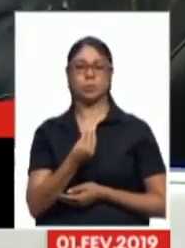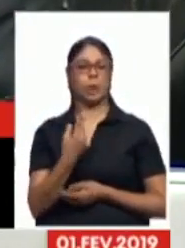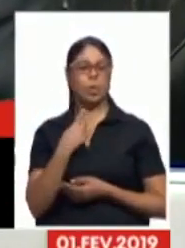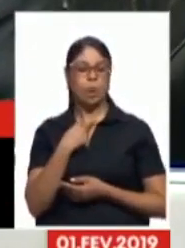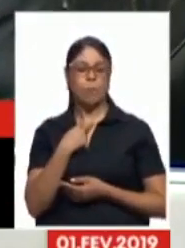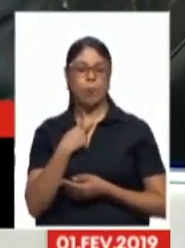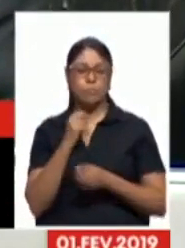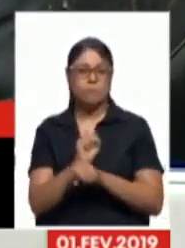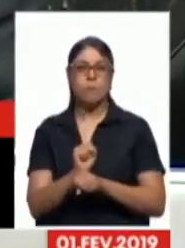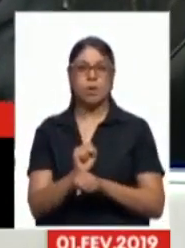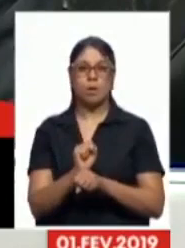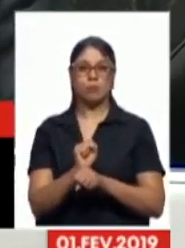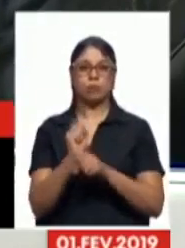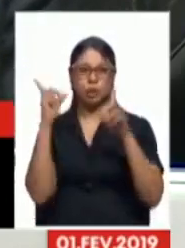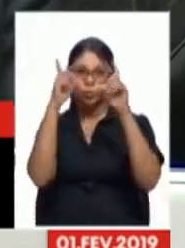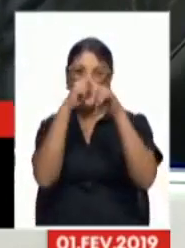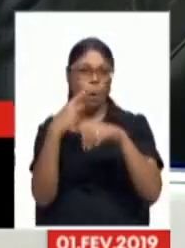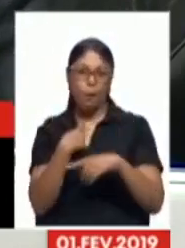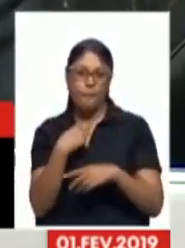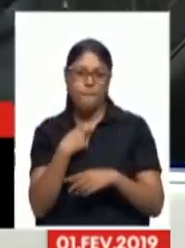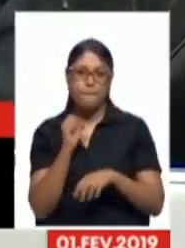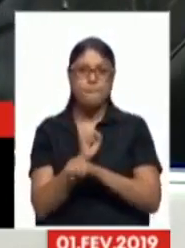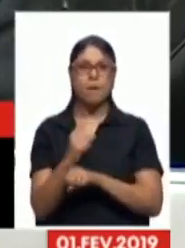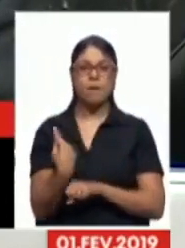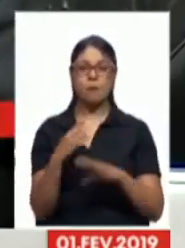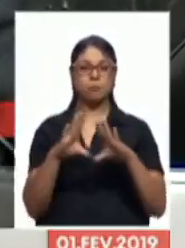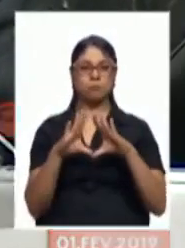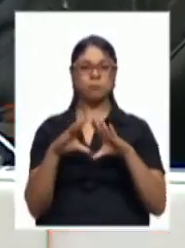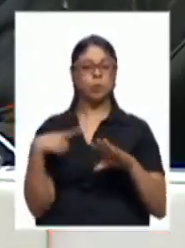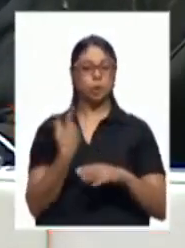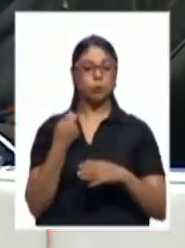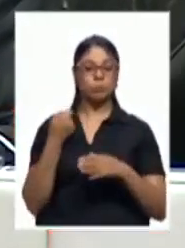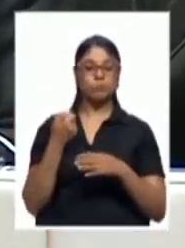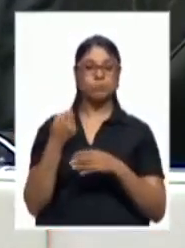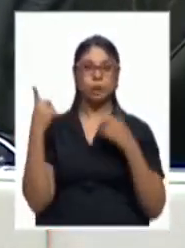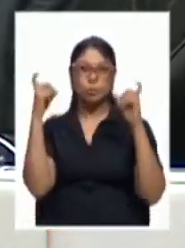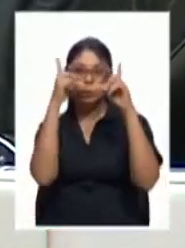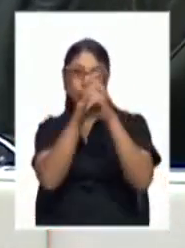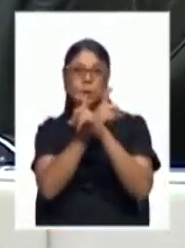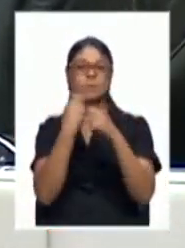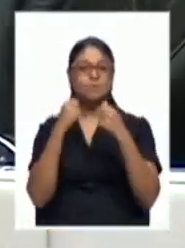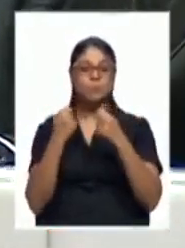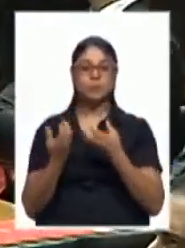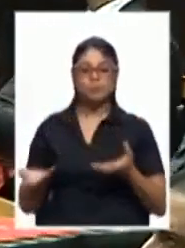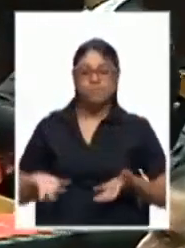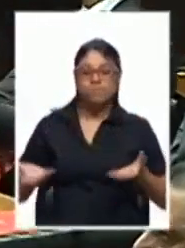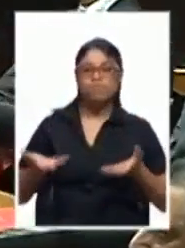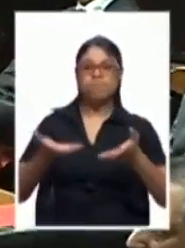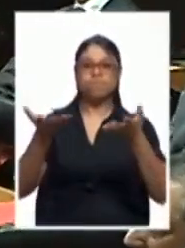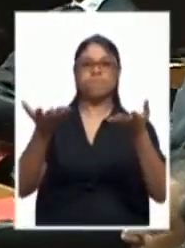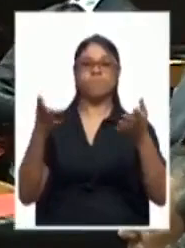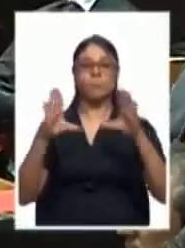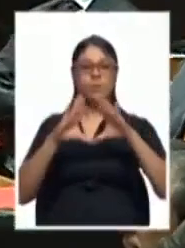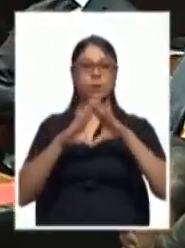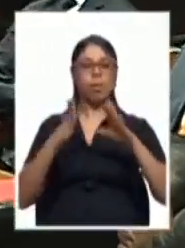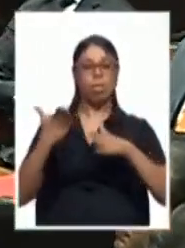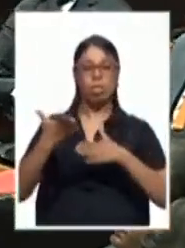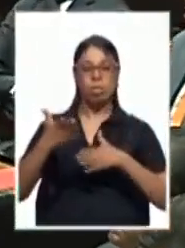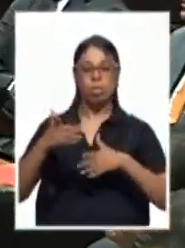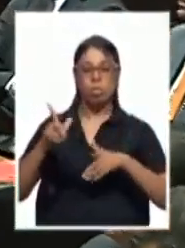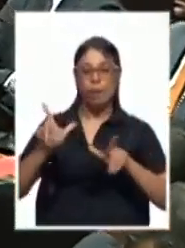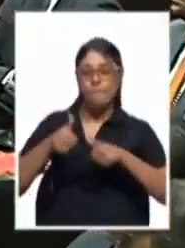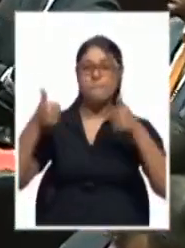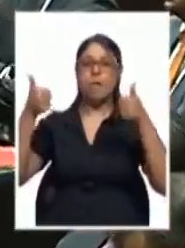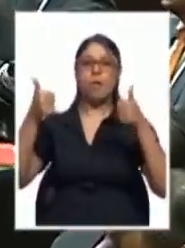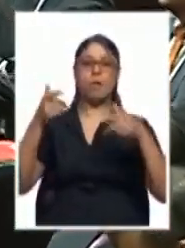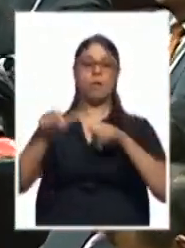casa. Pelo contrário, os obstáculos devem servir de incentivo para que ela trabalhe mais e melhor. A